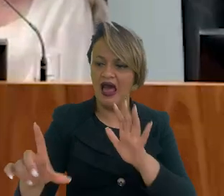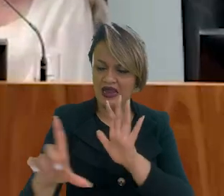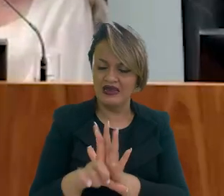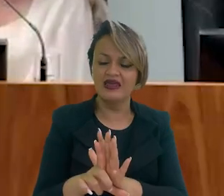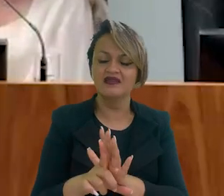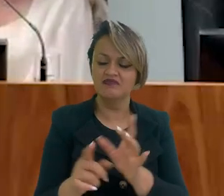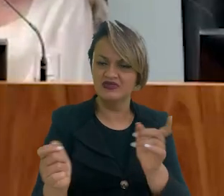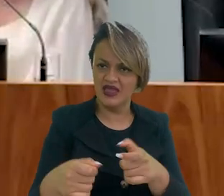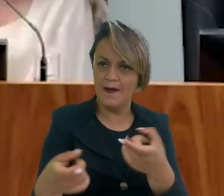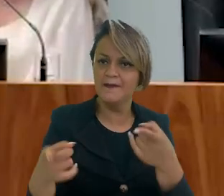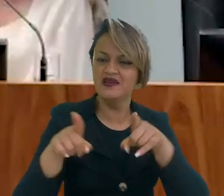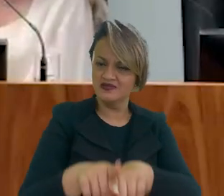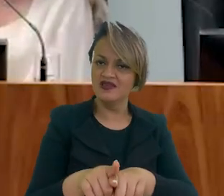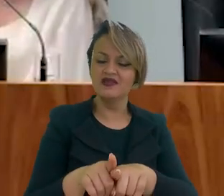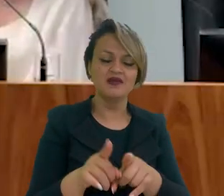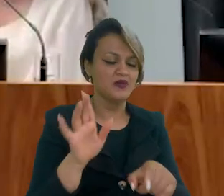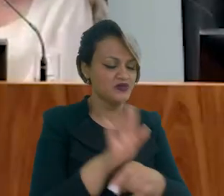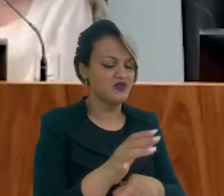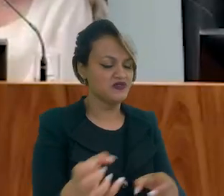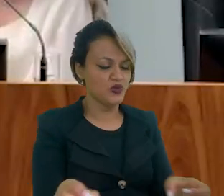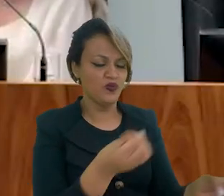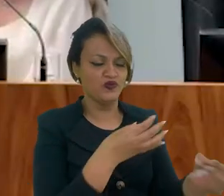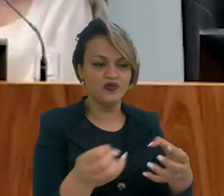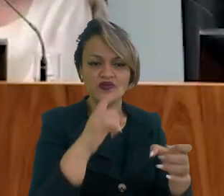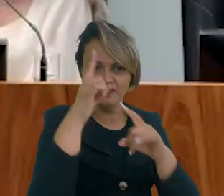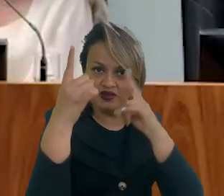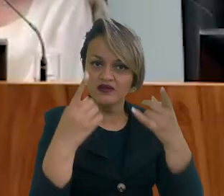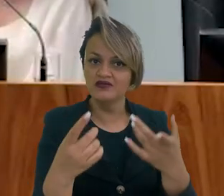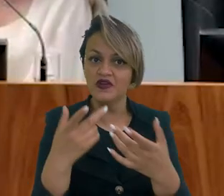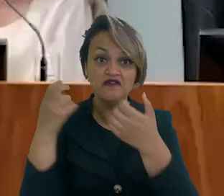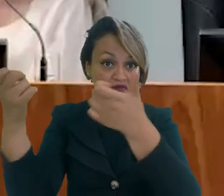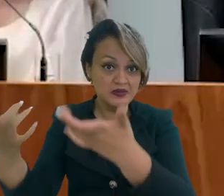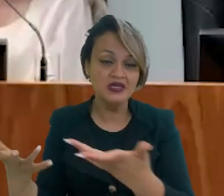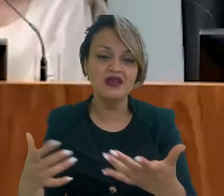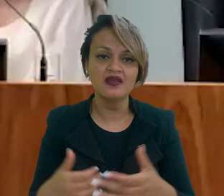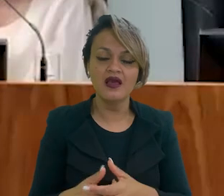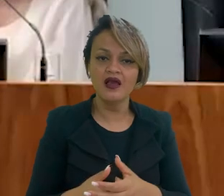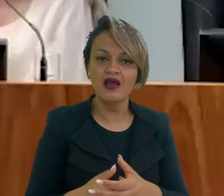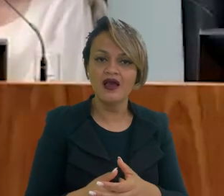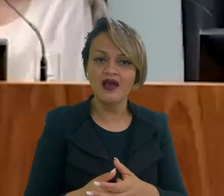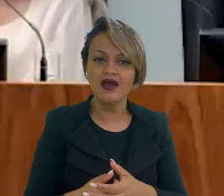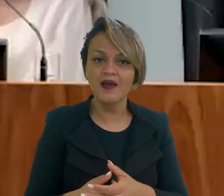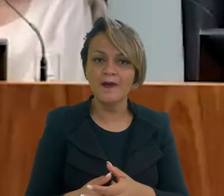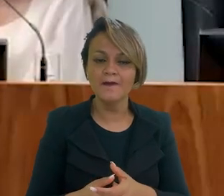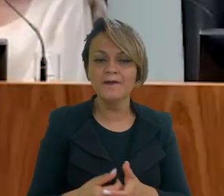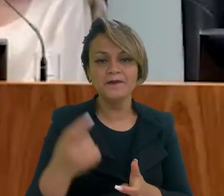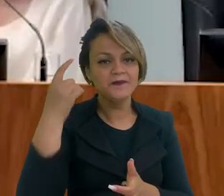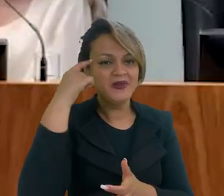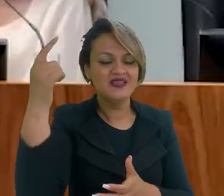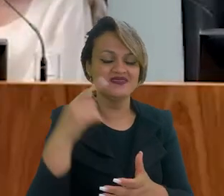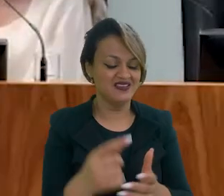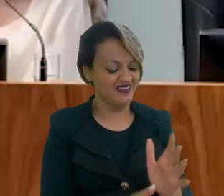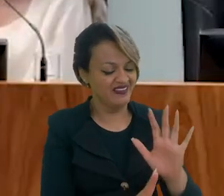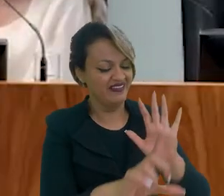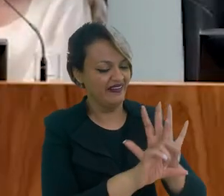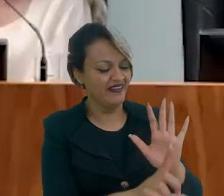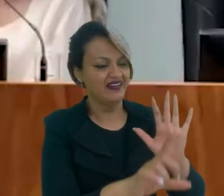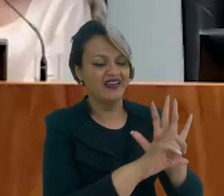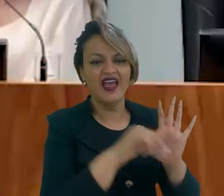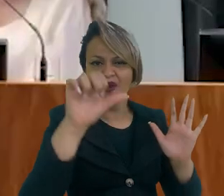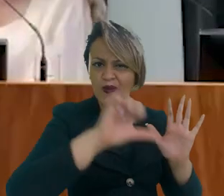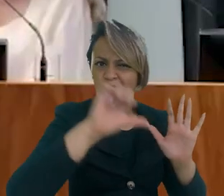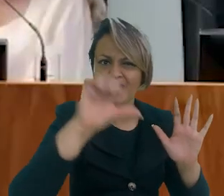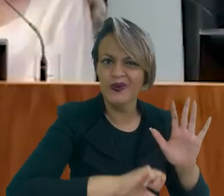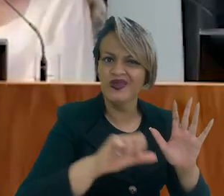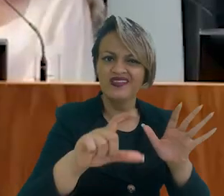pausar agora não do momento não pode ser uma aliada da Inovação disse isso né